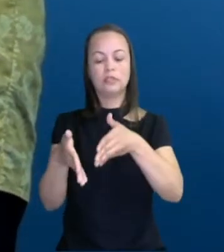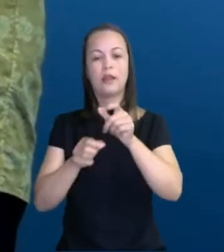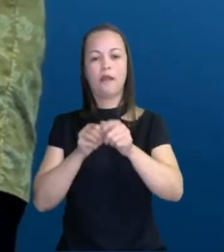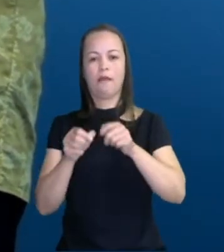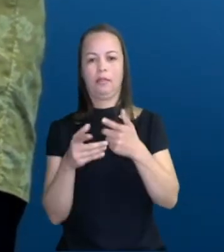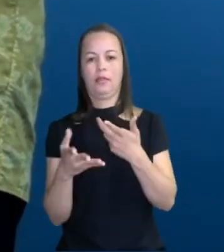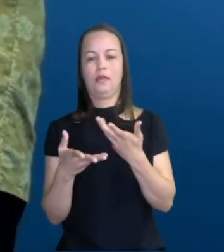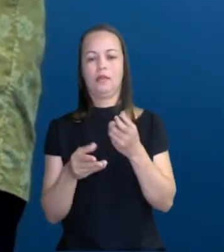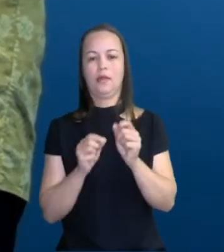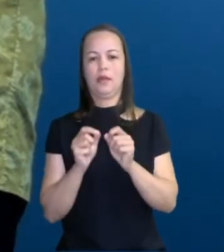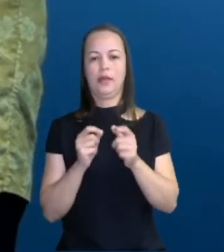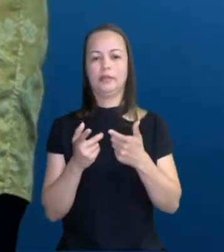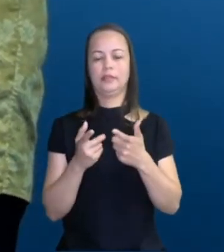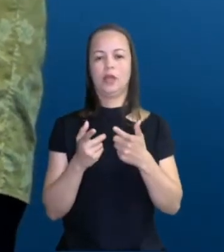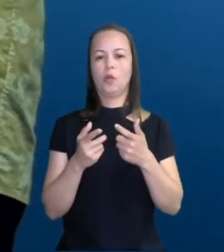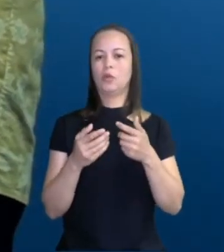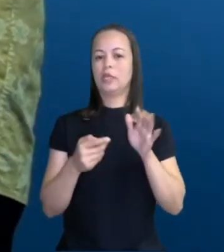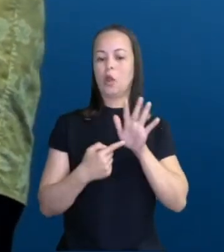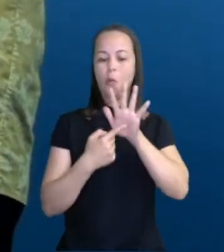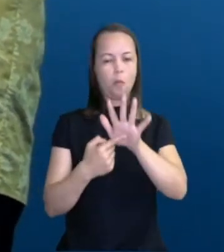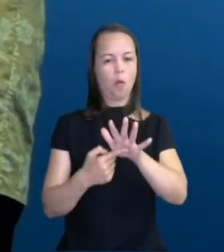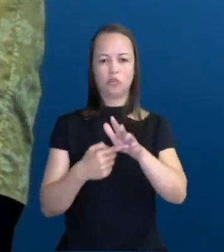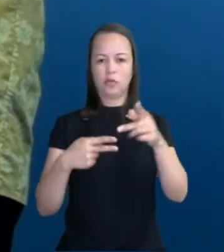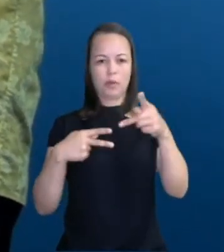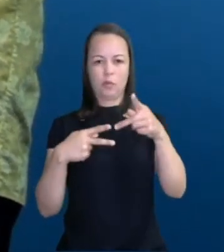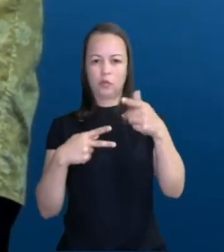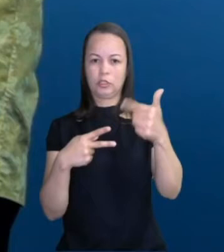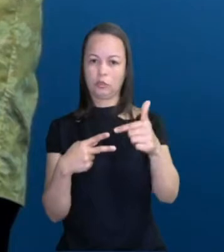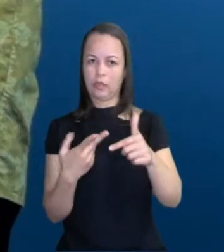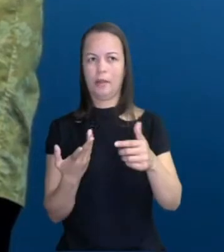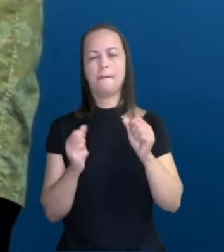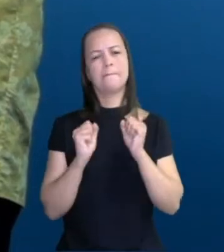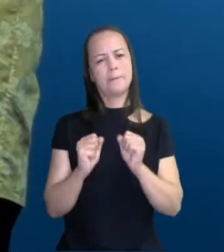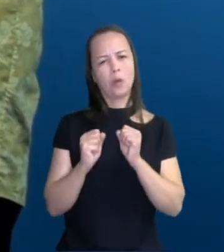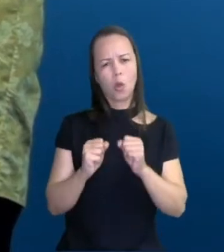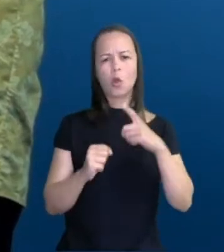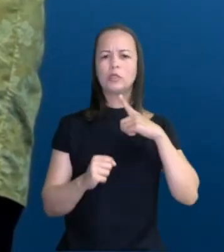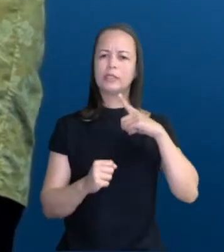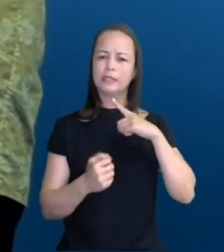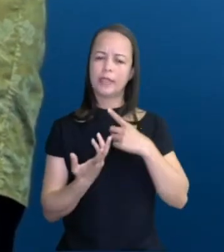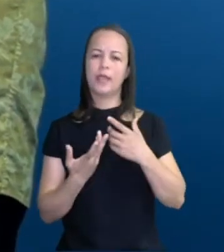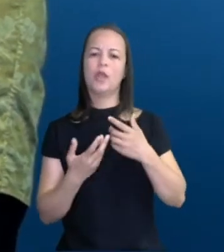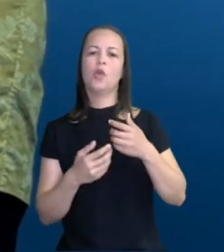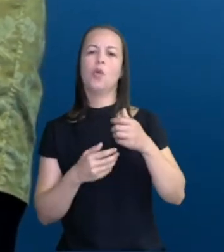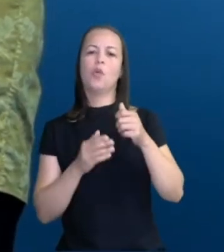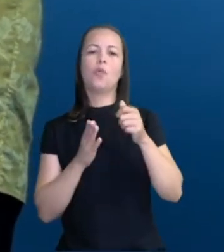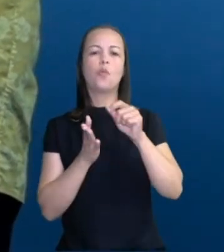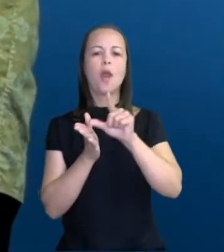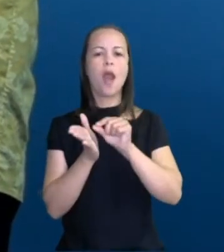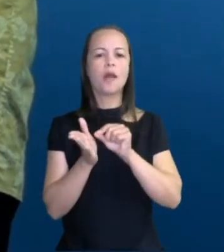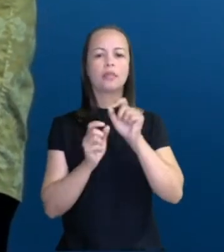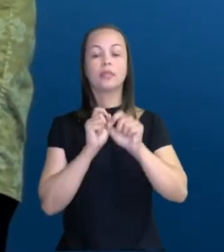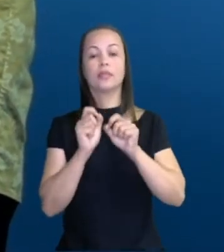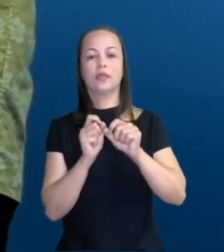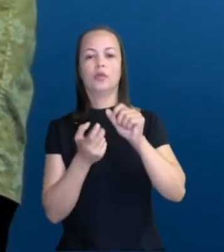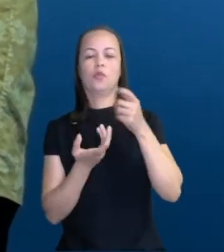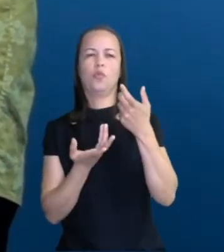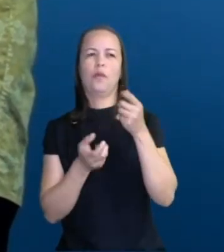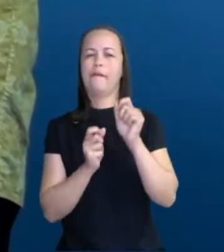complemento não aparece nenhuma preposição. Pode aparecer um artigo, o, a, os,